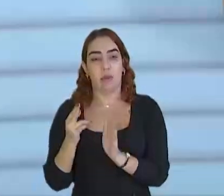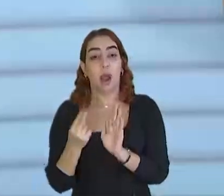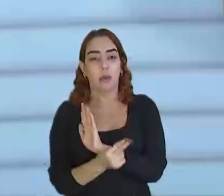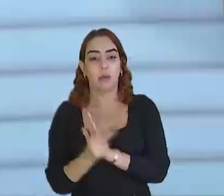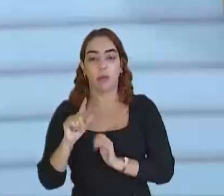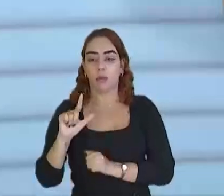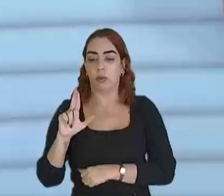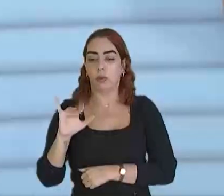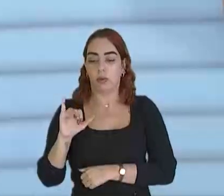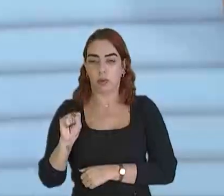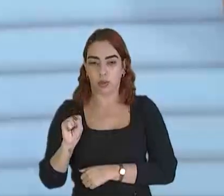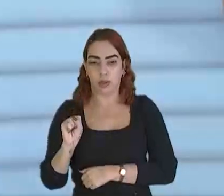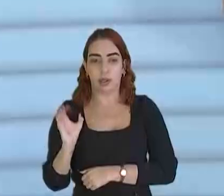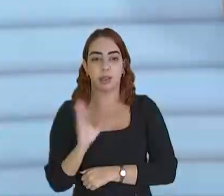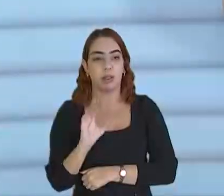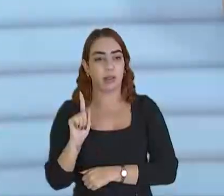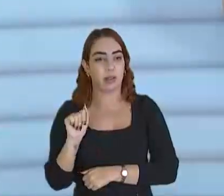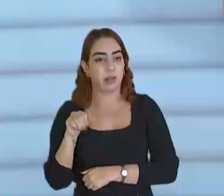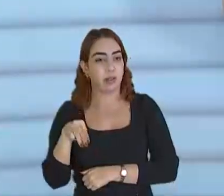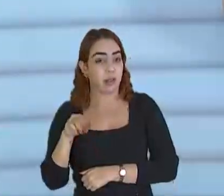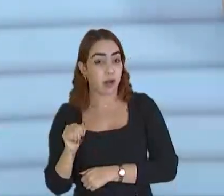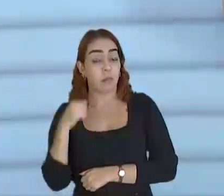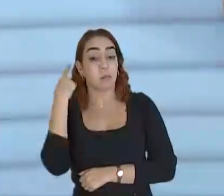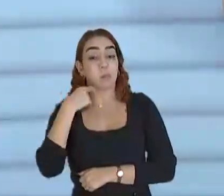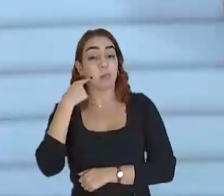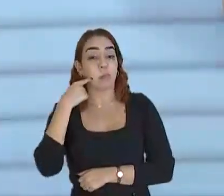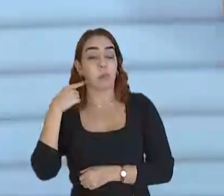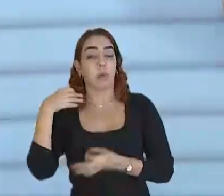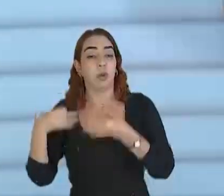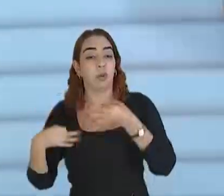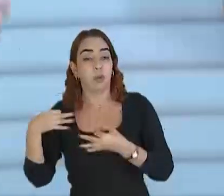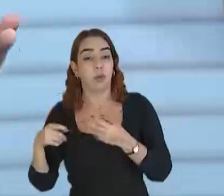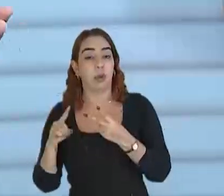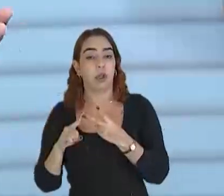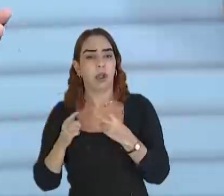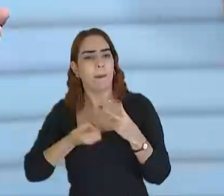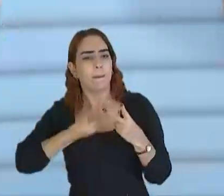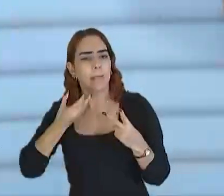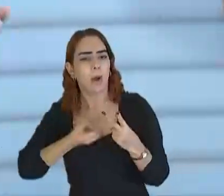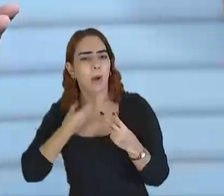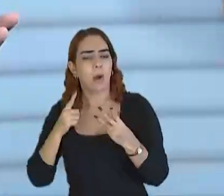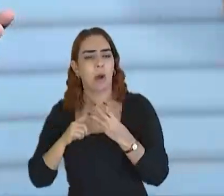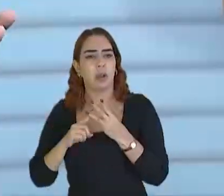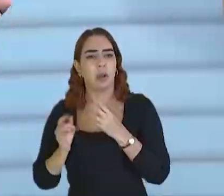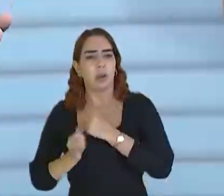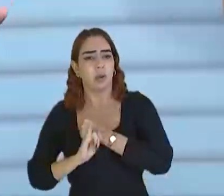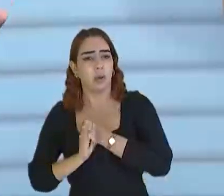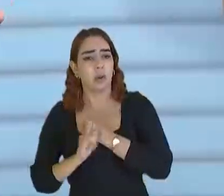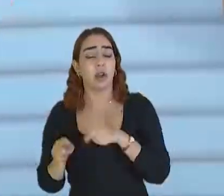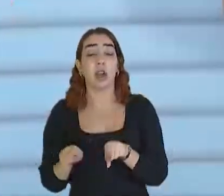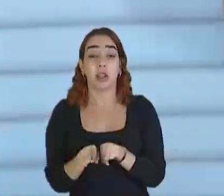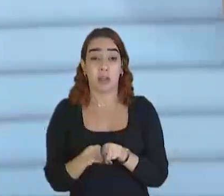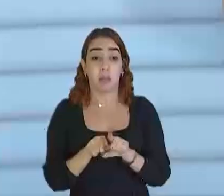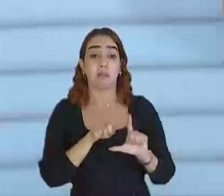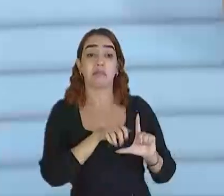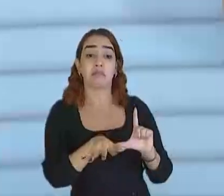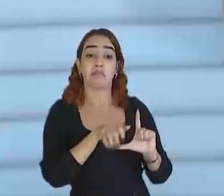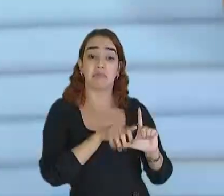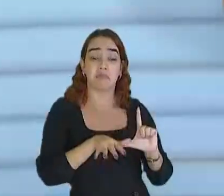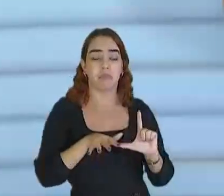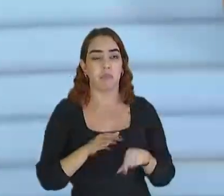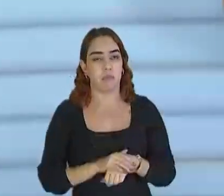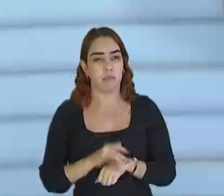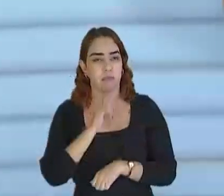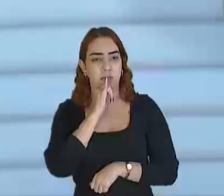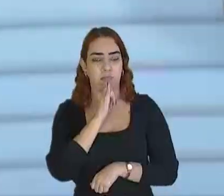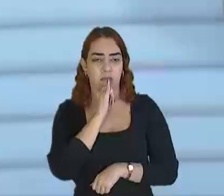era advogado, jurista, poeta, cronista e um excelente tribuno de imprensa. Ele falava, por